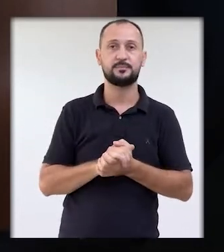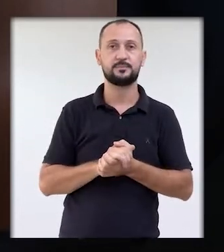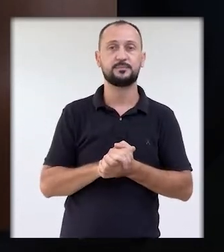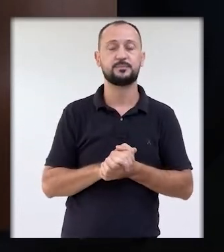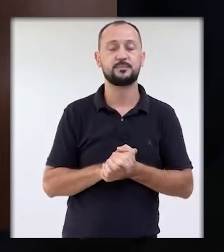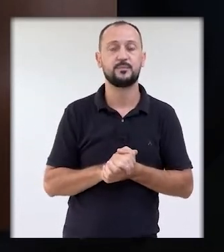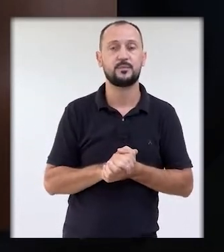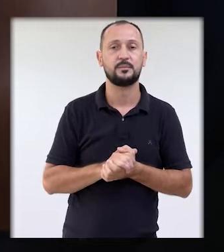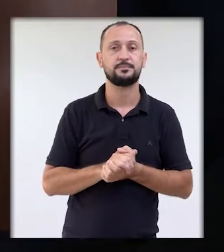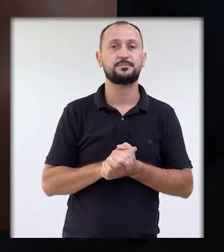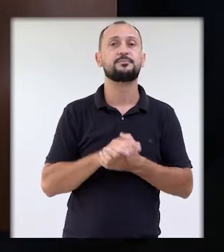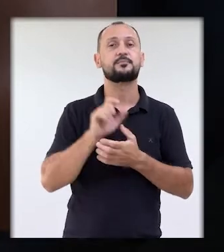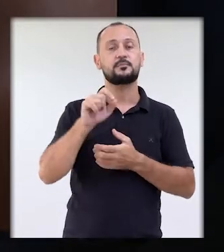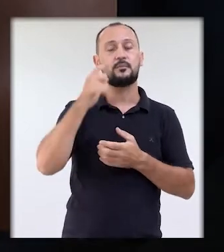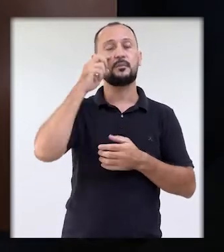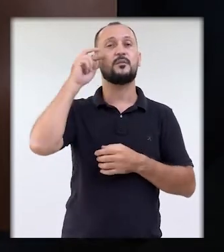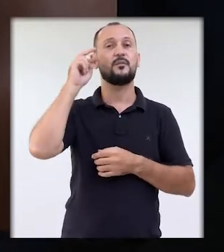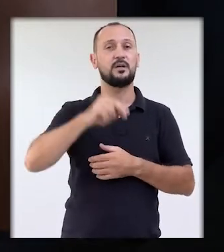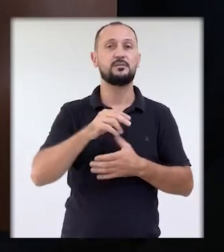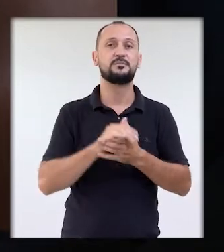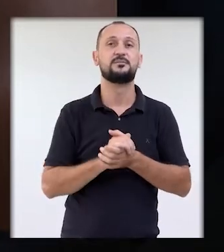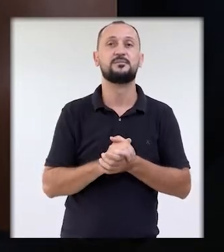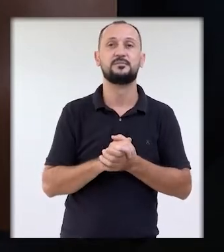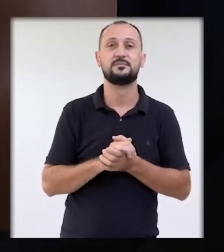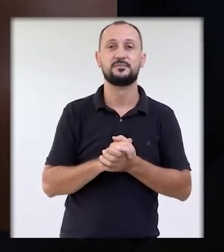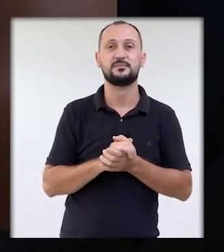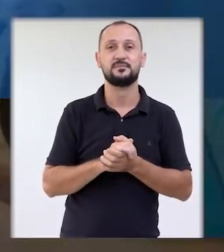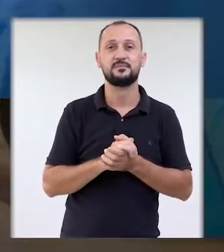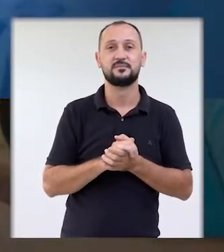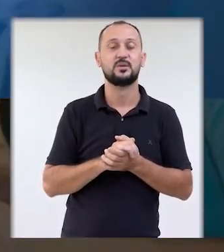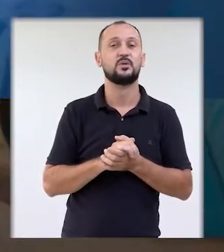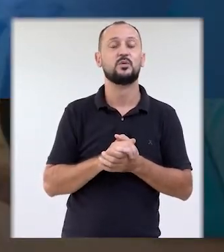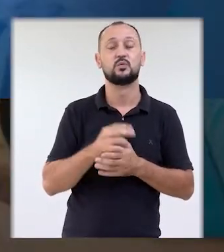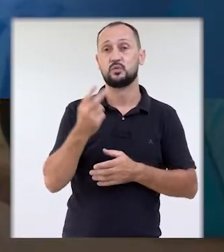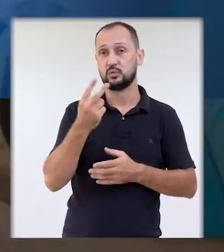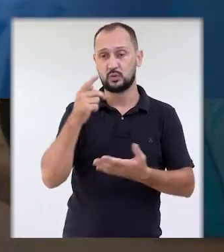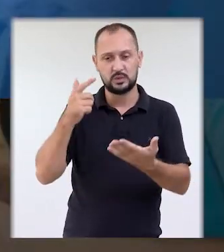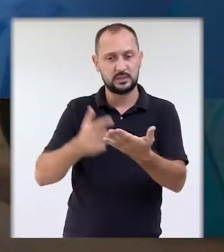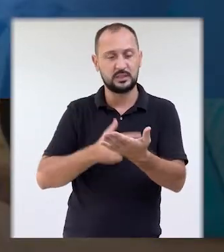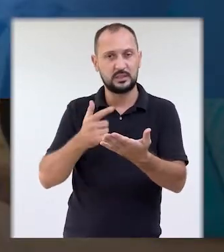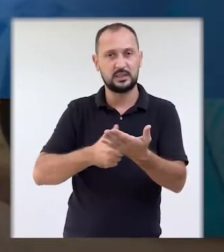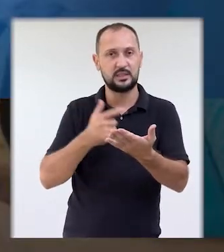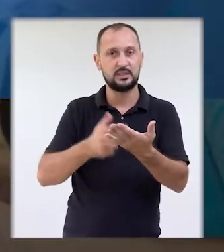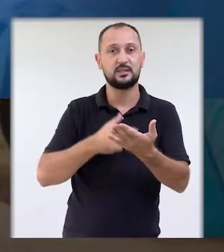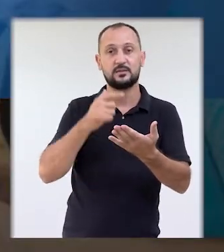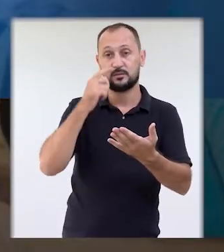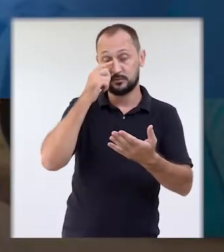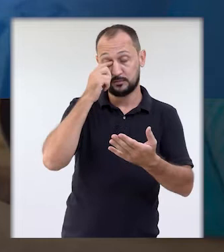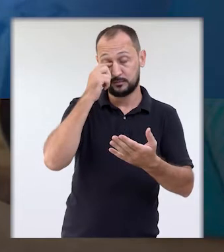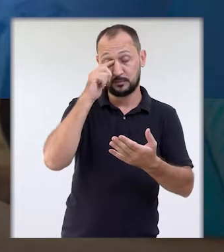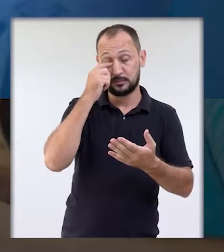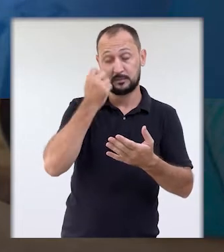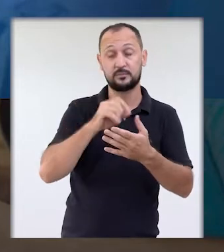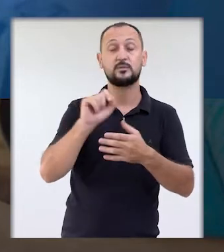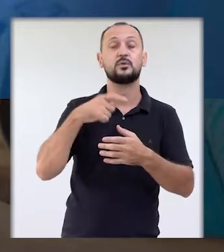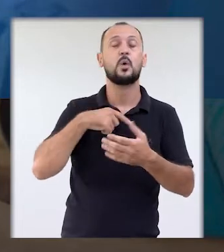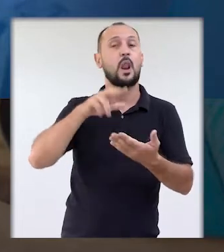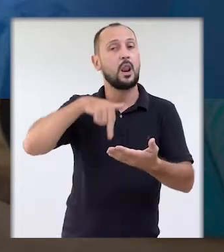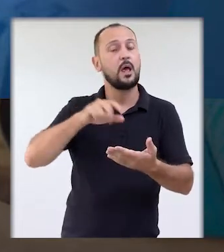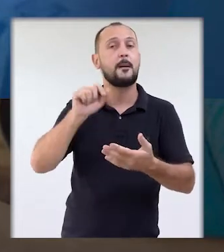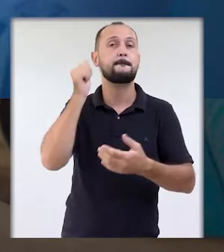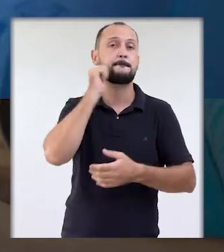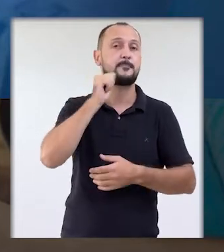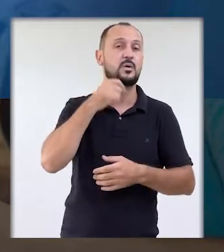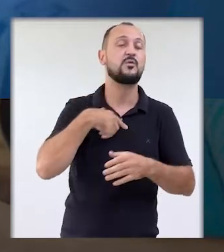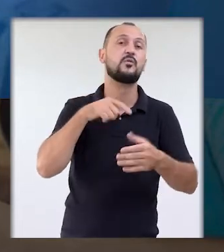autora, para quem está nos assistindo. João, os 2 livros que eu escolhi hoje foram livros que já foram lidos no Leia